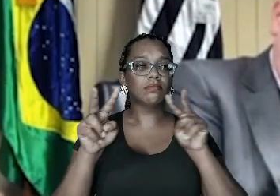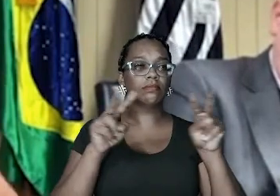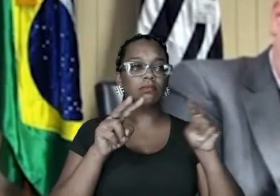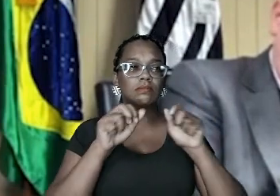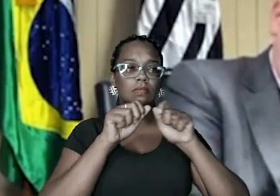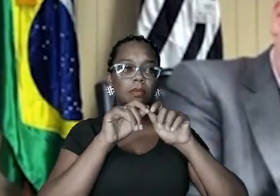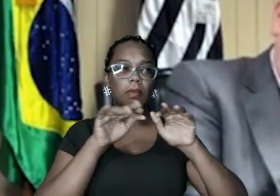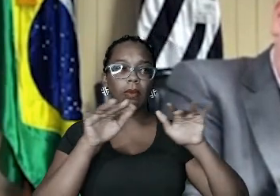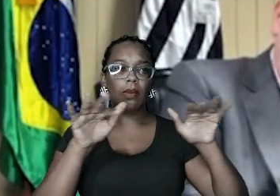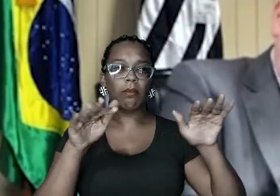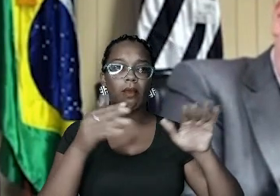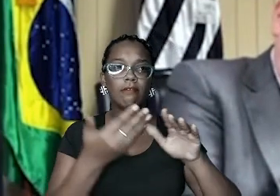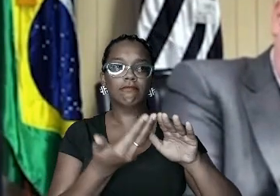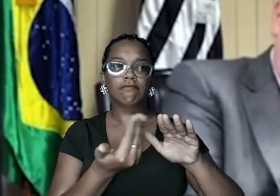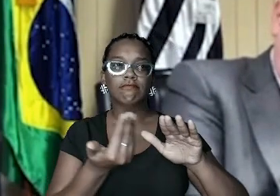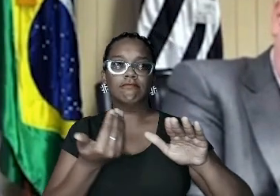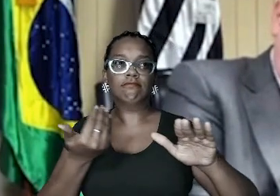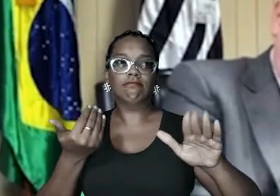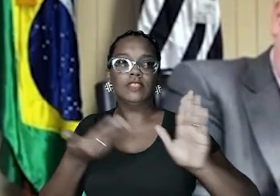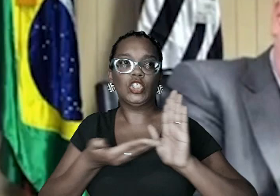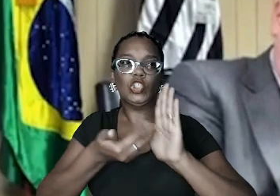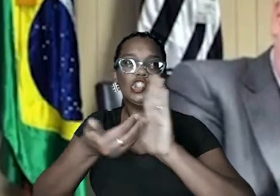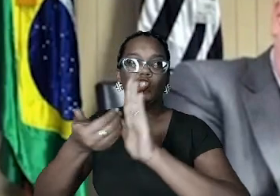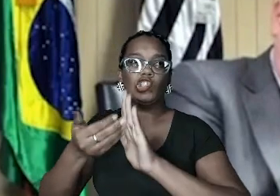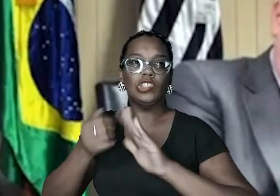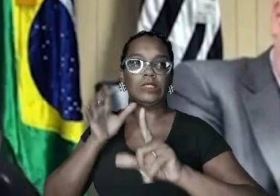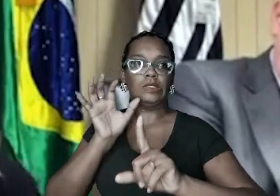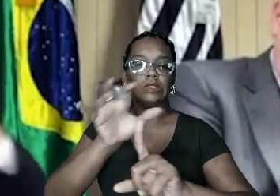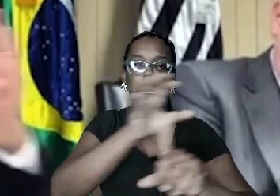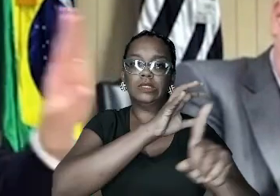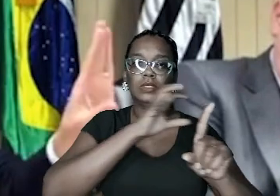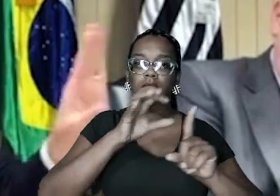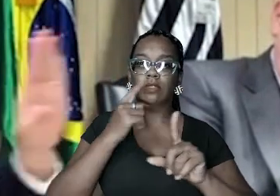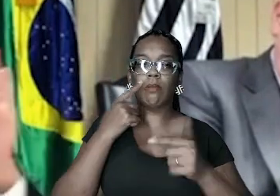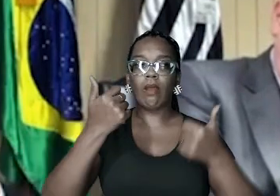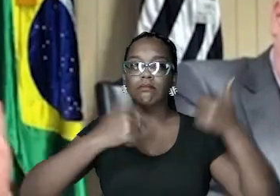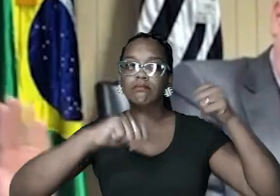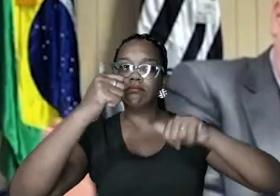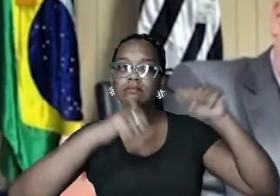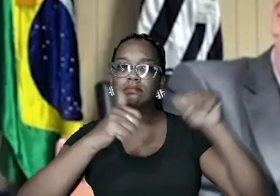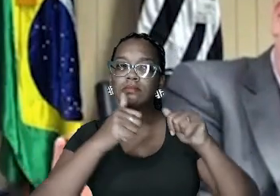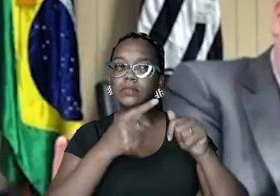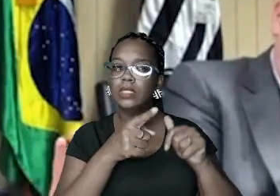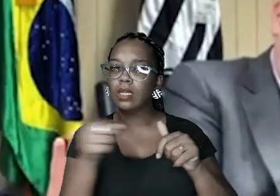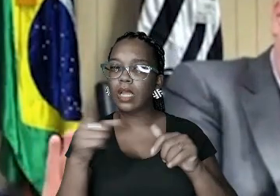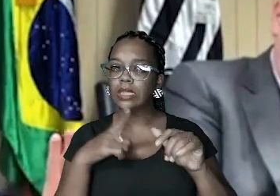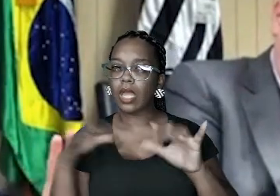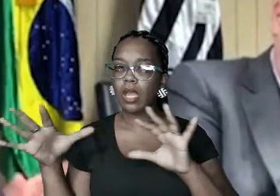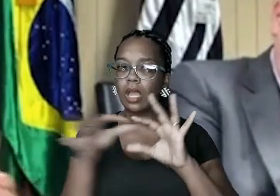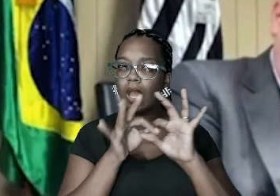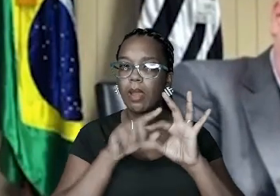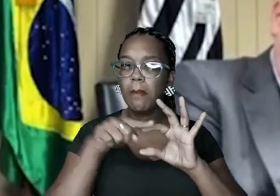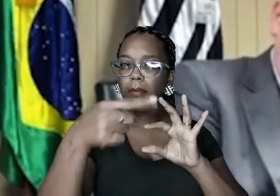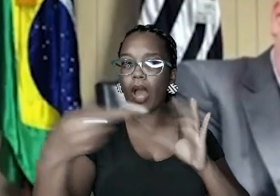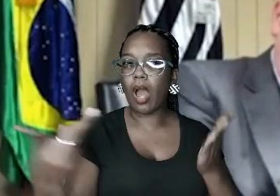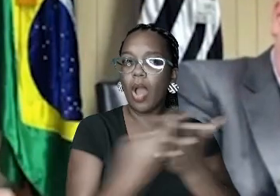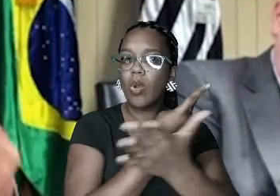com o uso desse instrumental olhar manifestações afastar outras possíveis influências